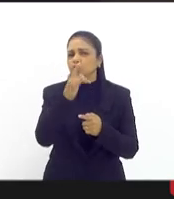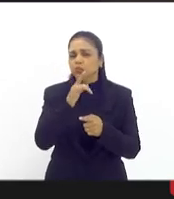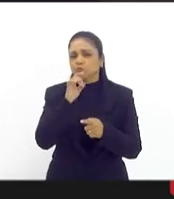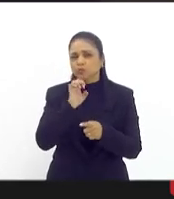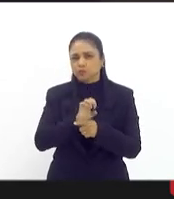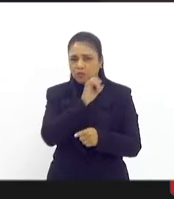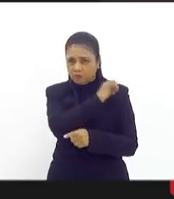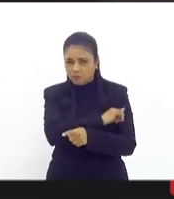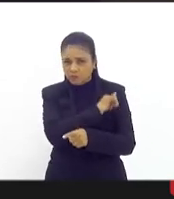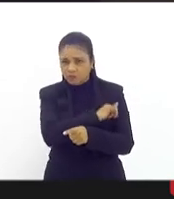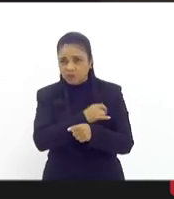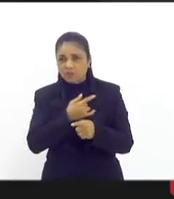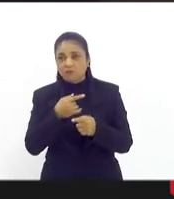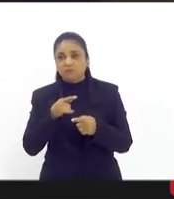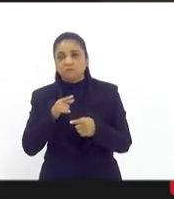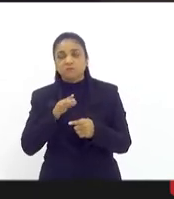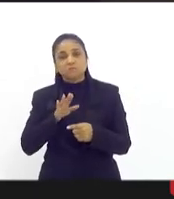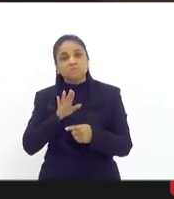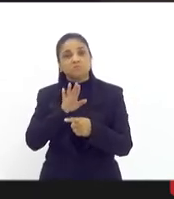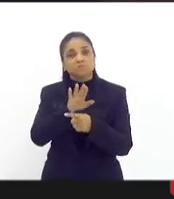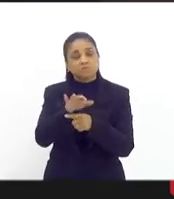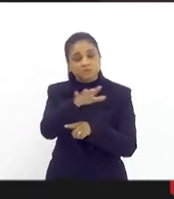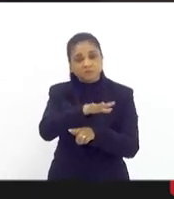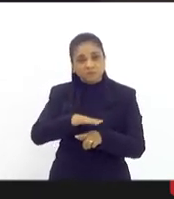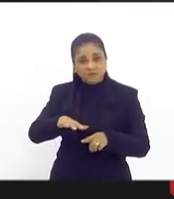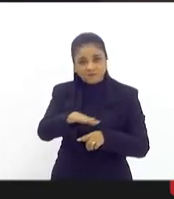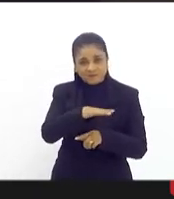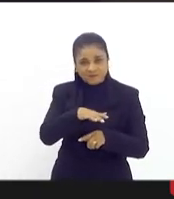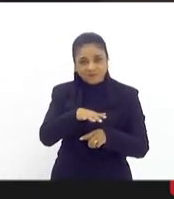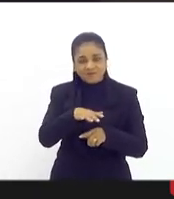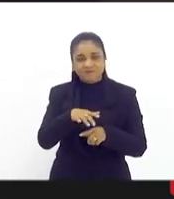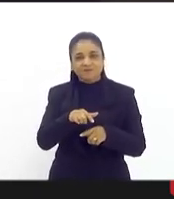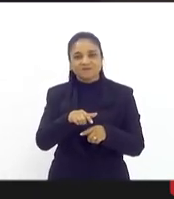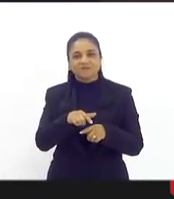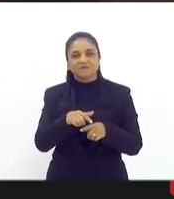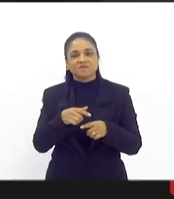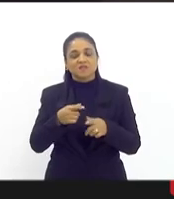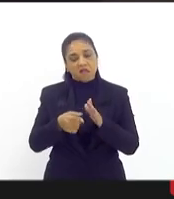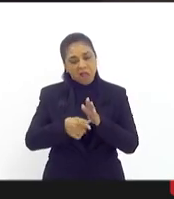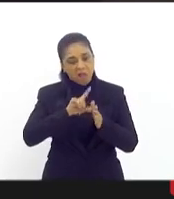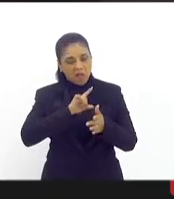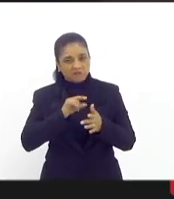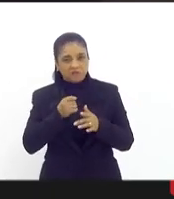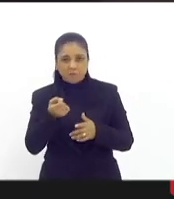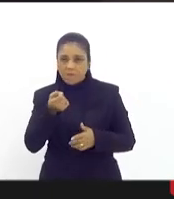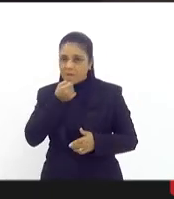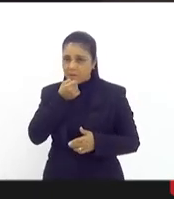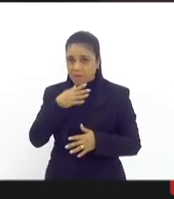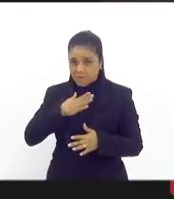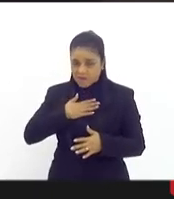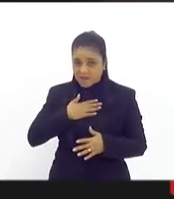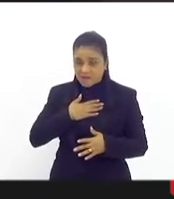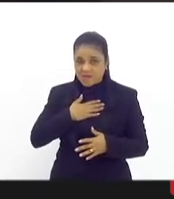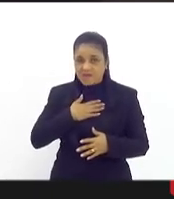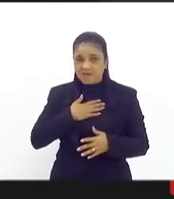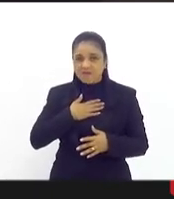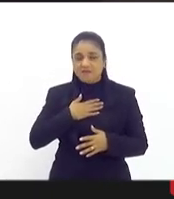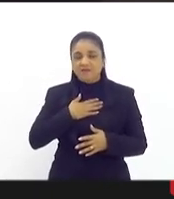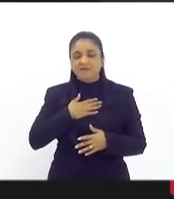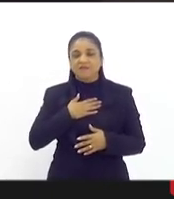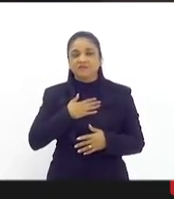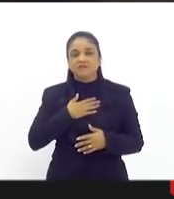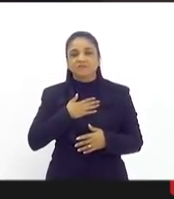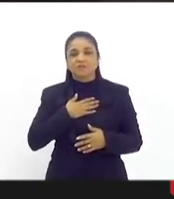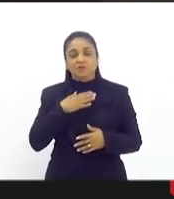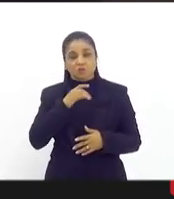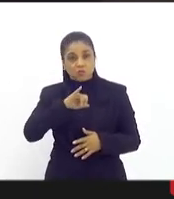gestão colaborativa. Então, agradeço, saúdo muito bem esse espaço. Saúdo a fala de todos que me antecederam, todos que virão a me suceder. Eu